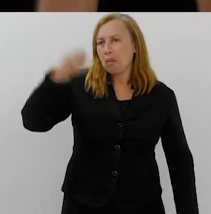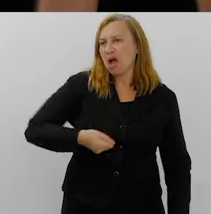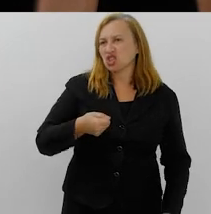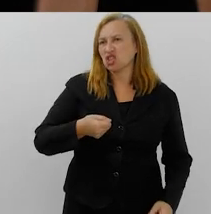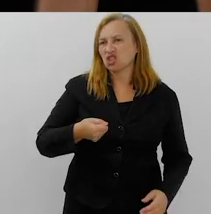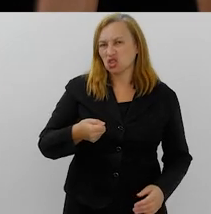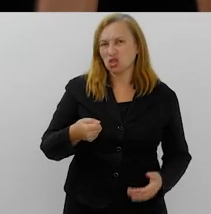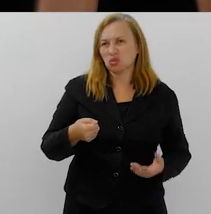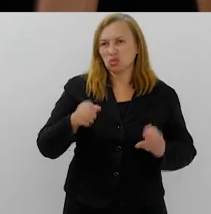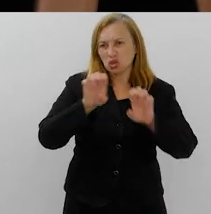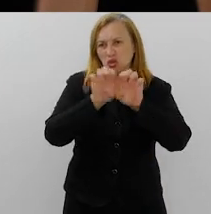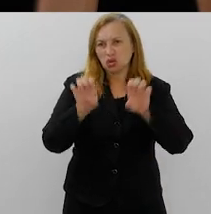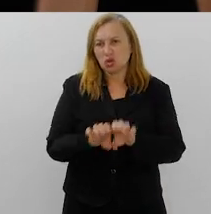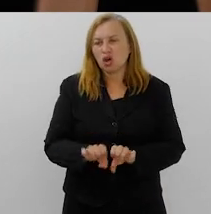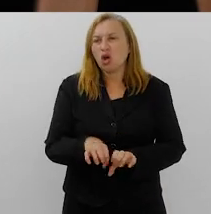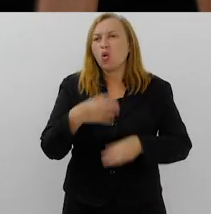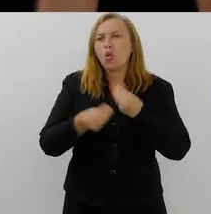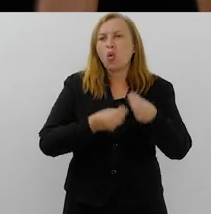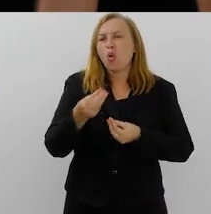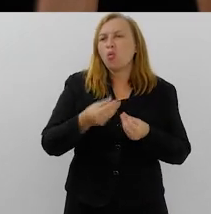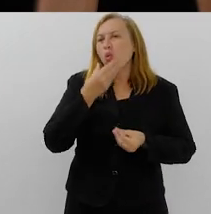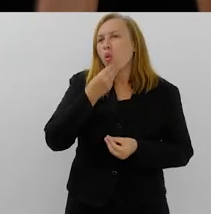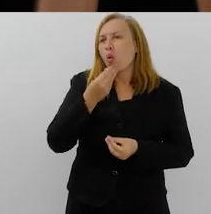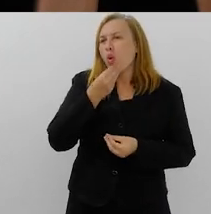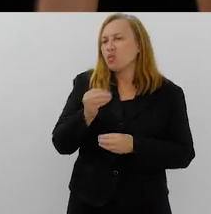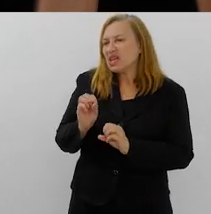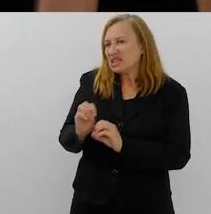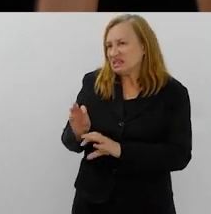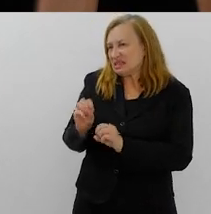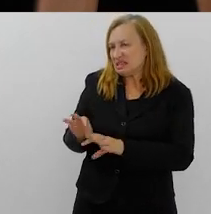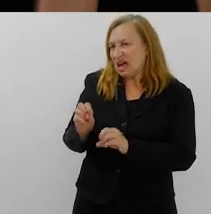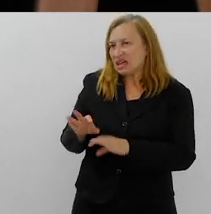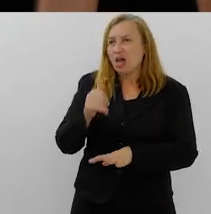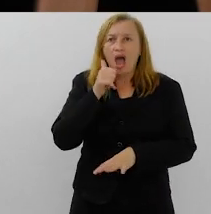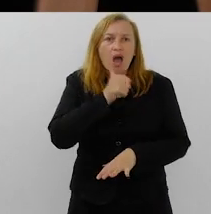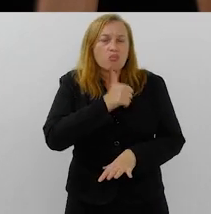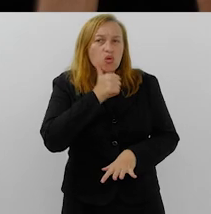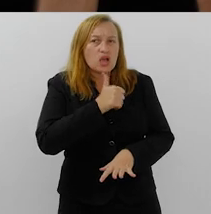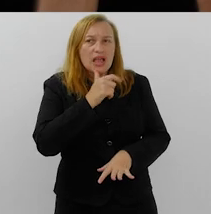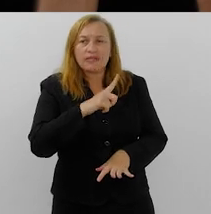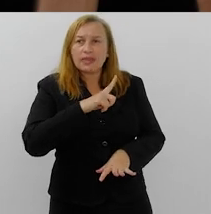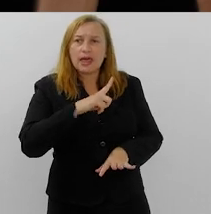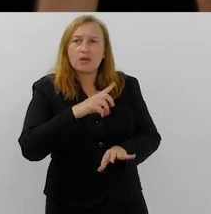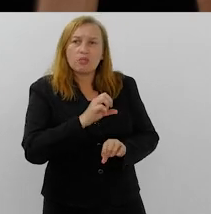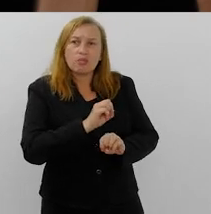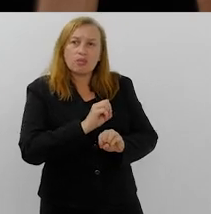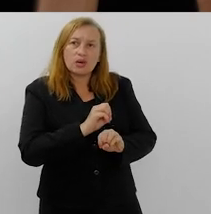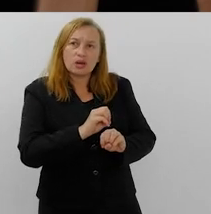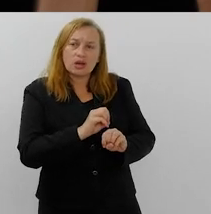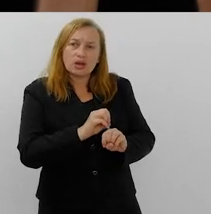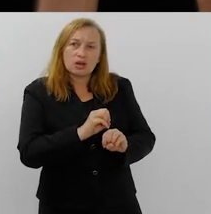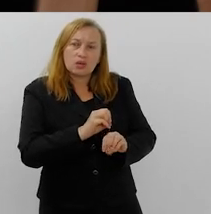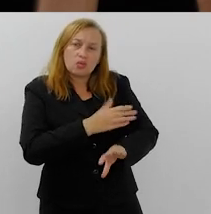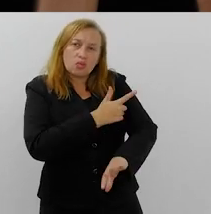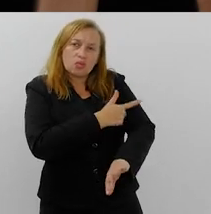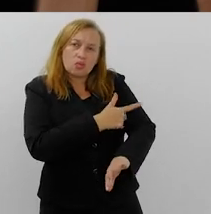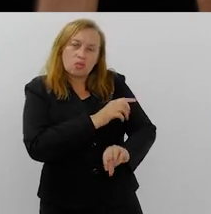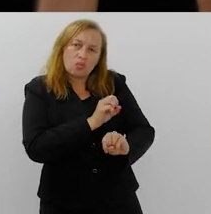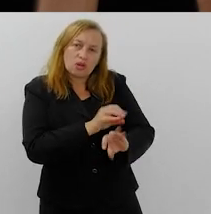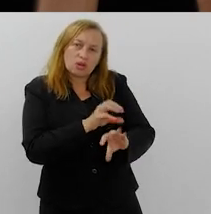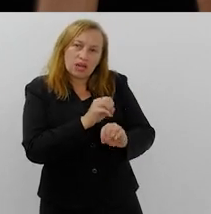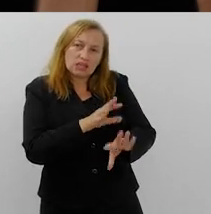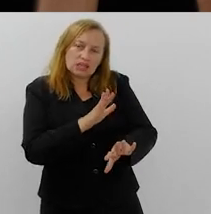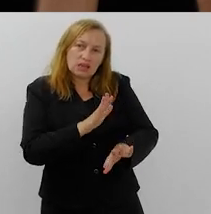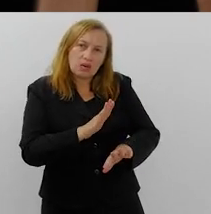vive né tem essas questões né a maneira como o homem é educado né A a mulher ela tem uma educação